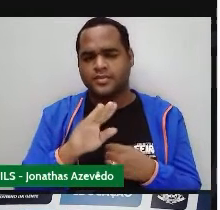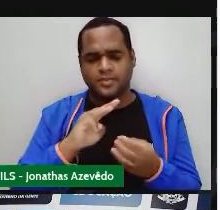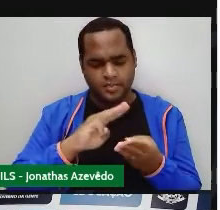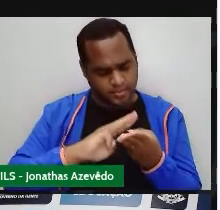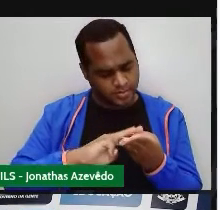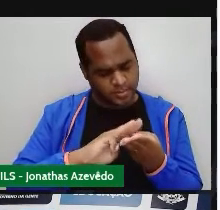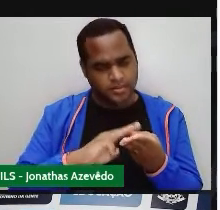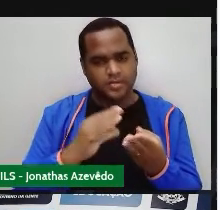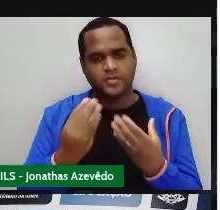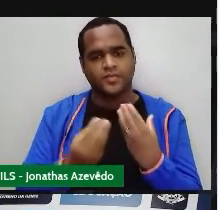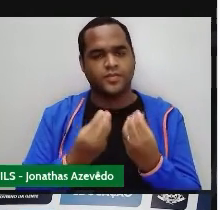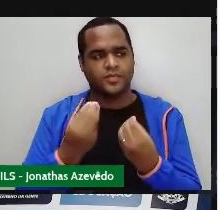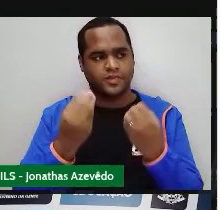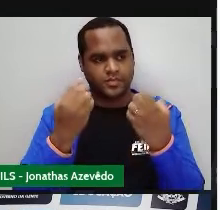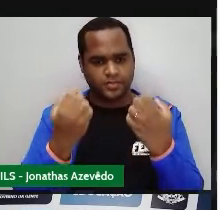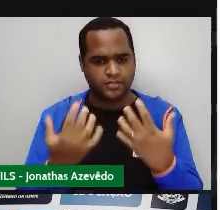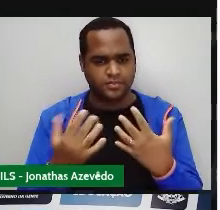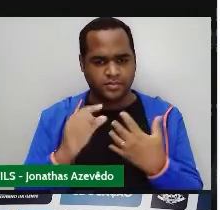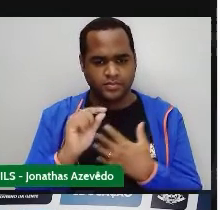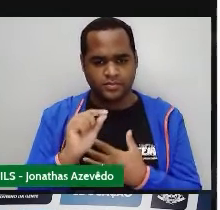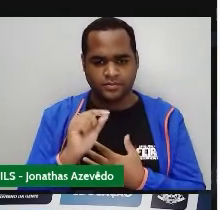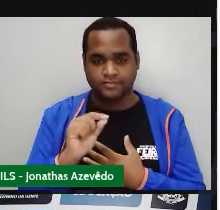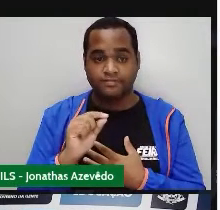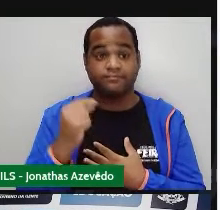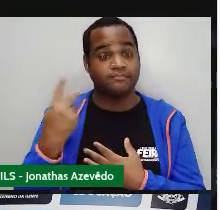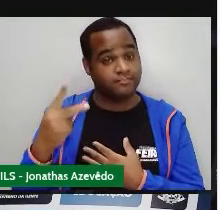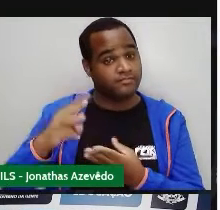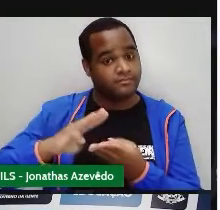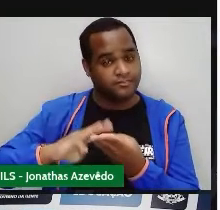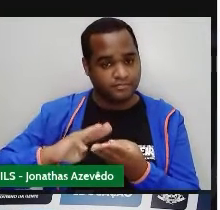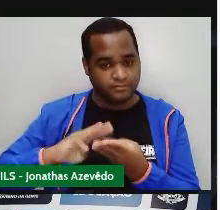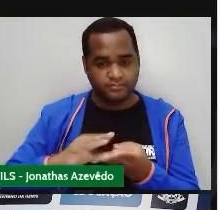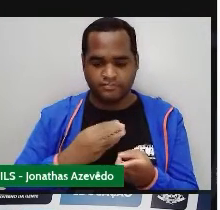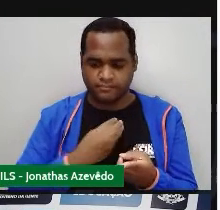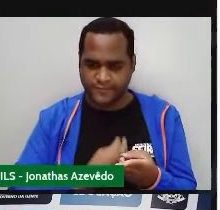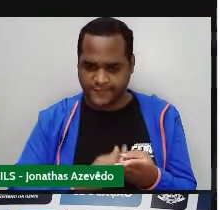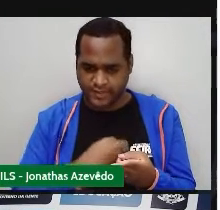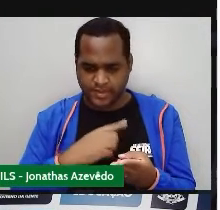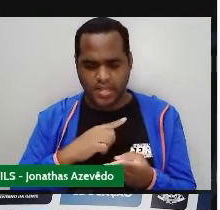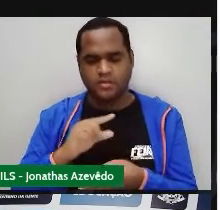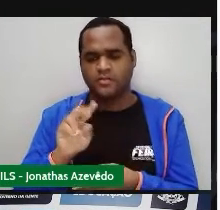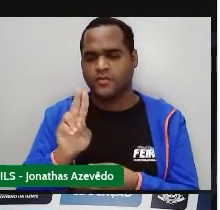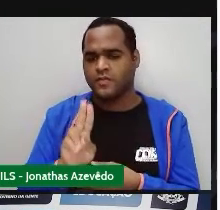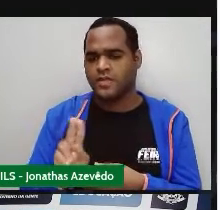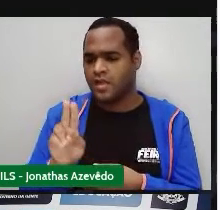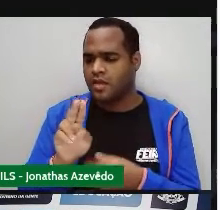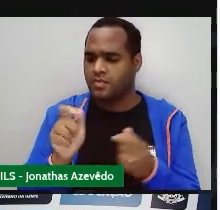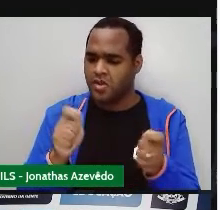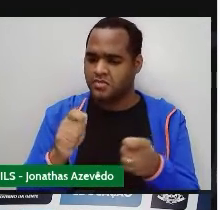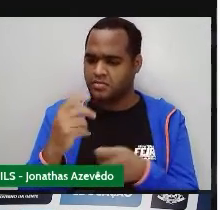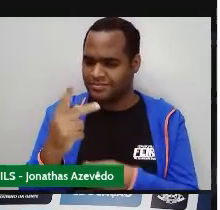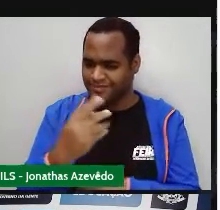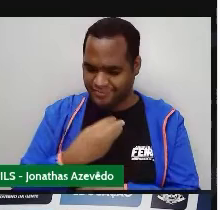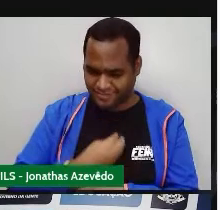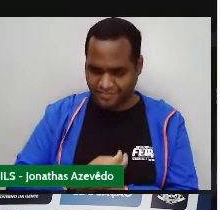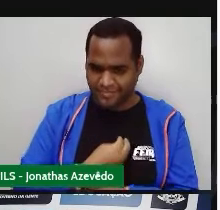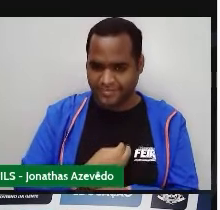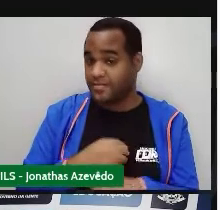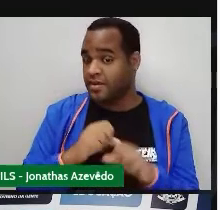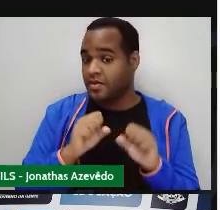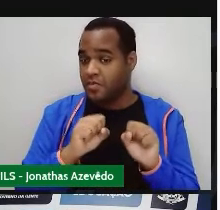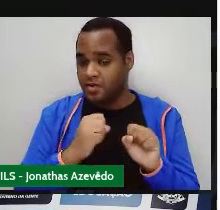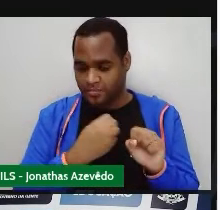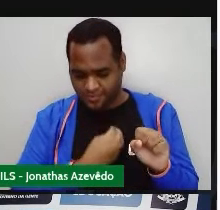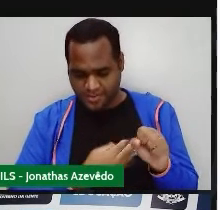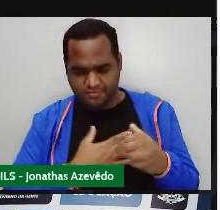fazer a matemática ter um sentido esse esse sentido servir para você usar em sua vida né Para que